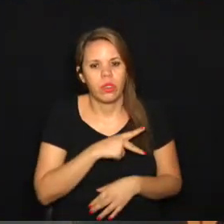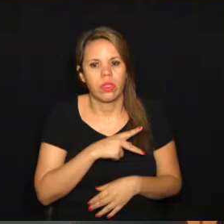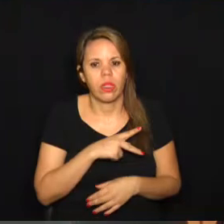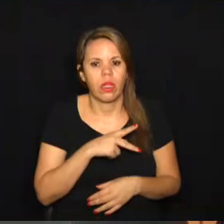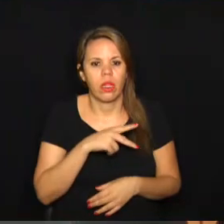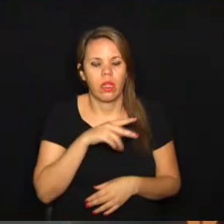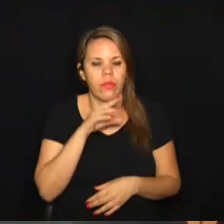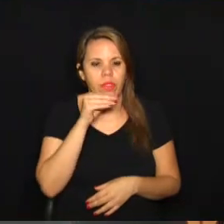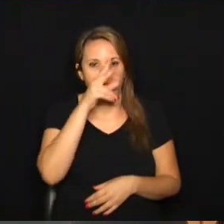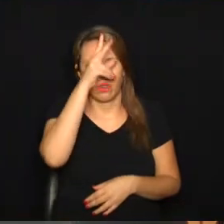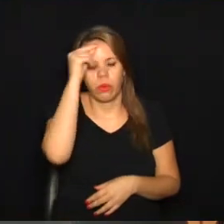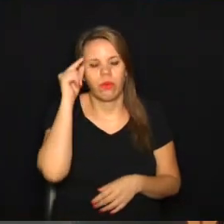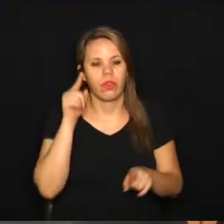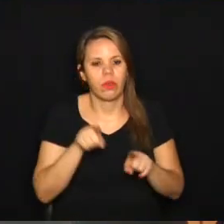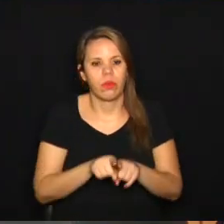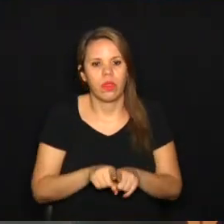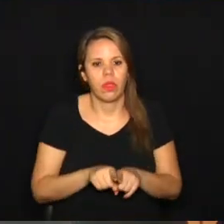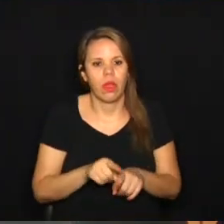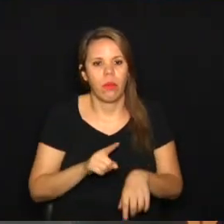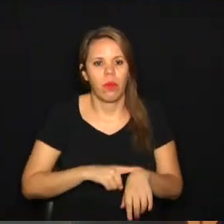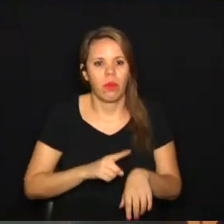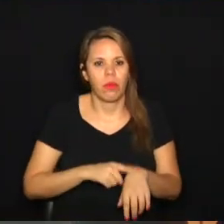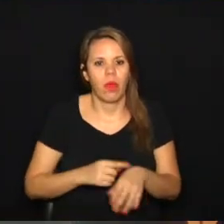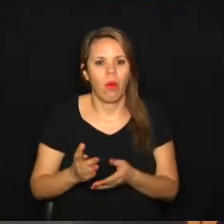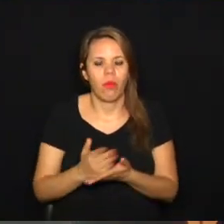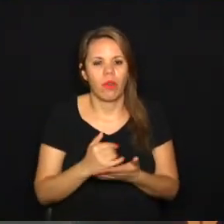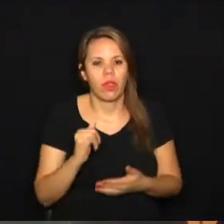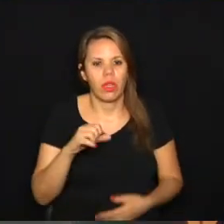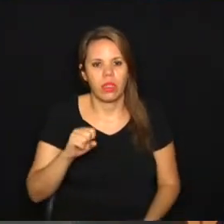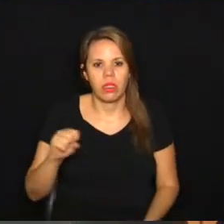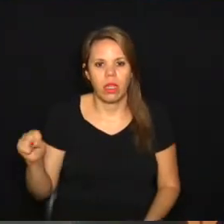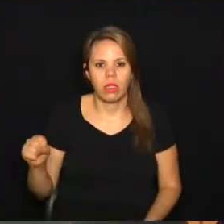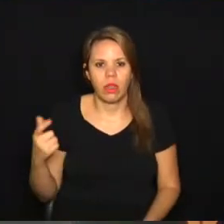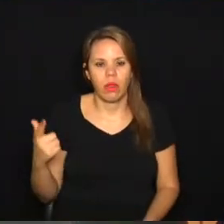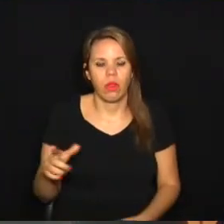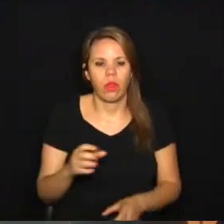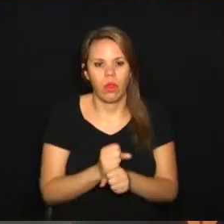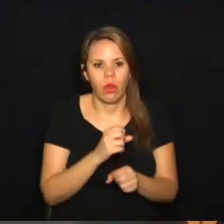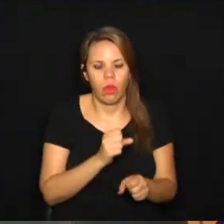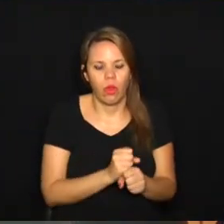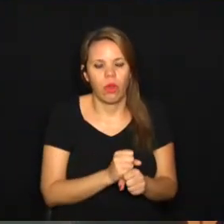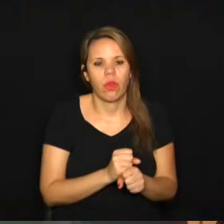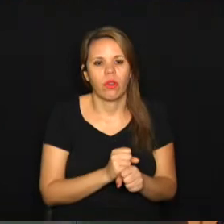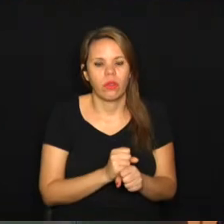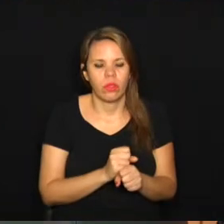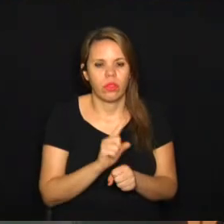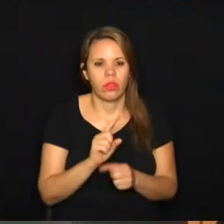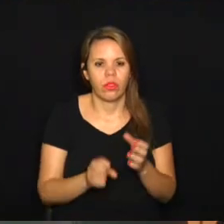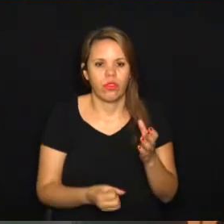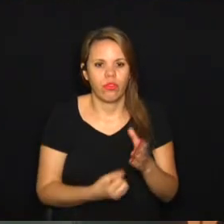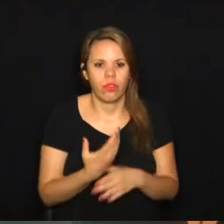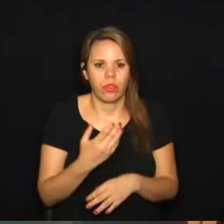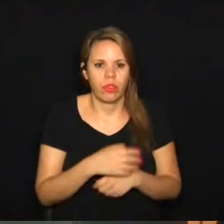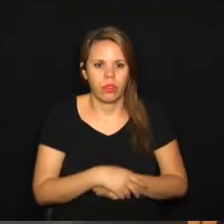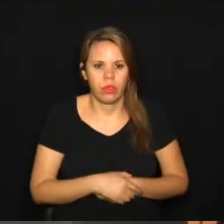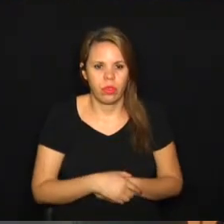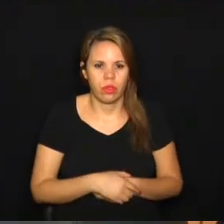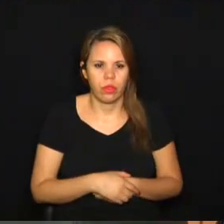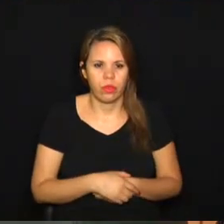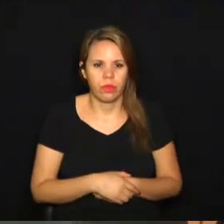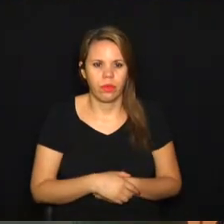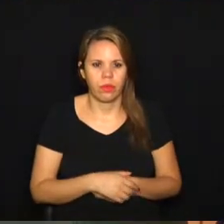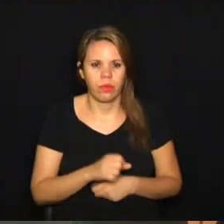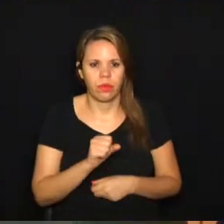aposentaram pelo Camprev, mas em algum momento recolheram o INSS, é feito em conta de contas, e isso gera cerca